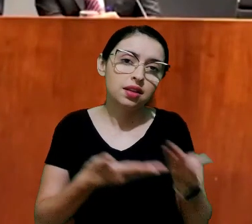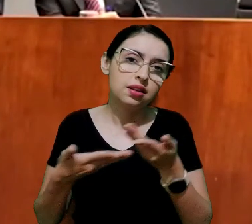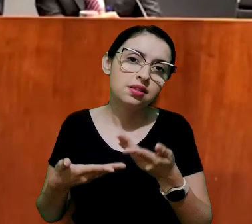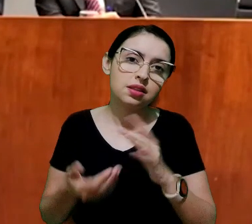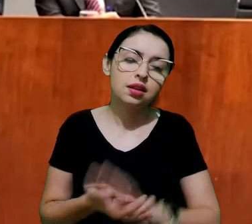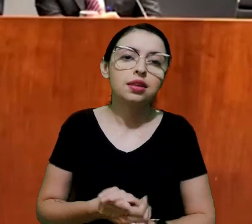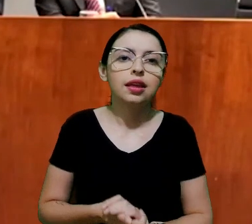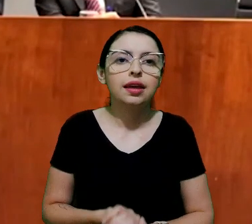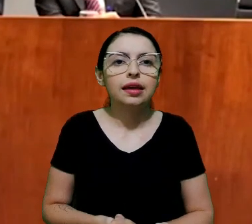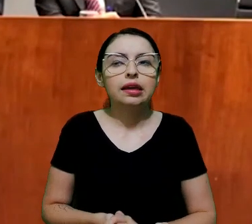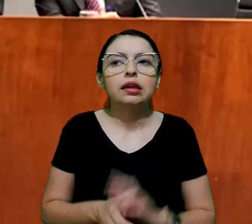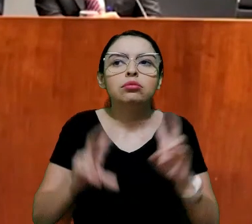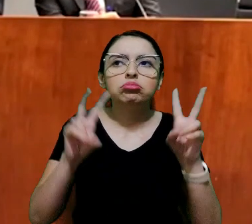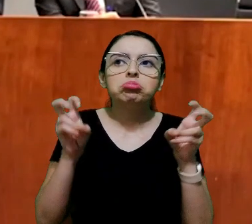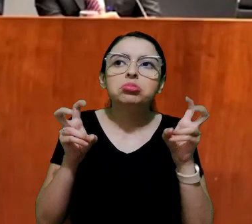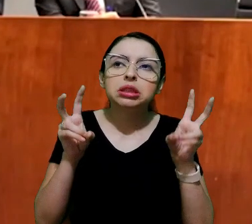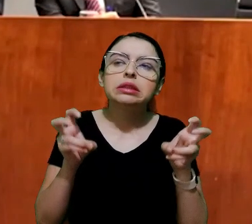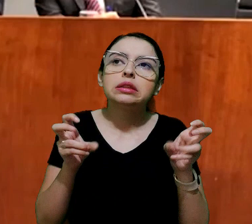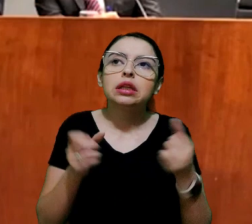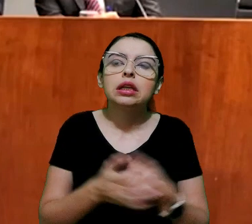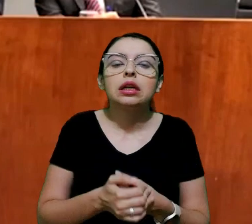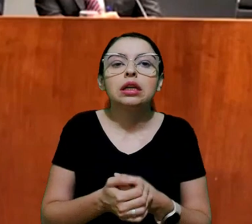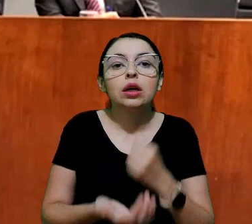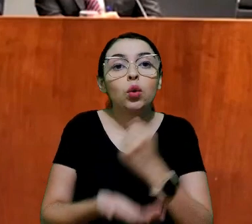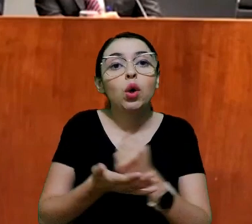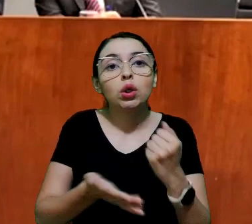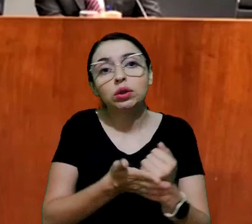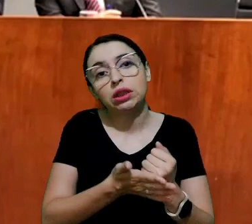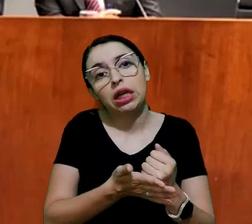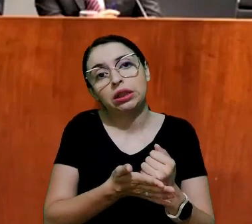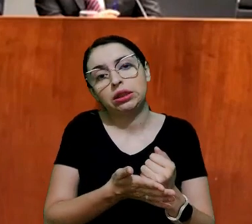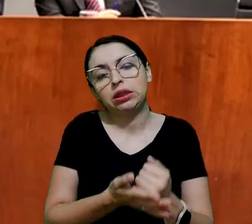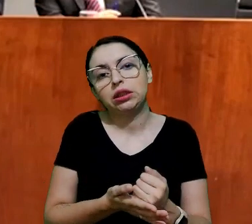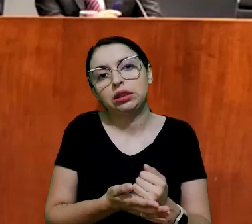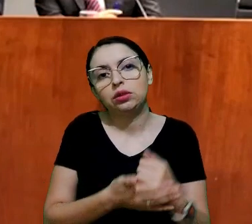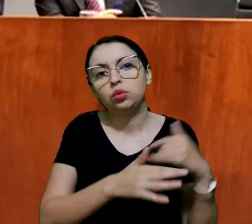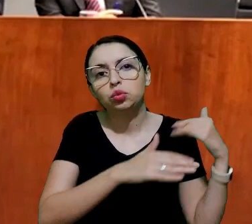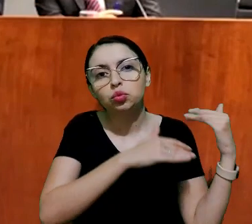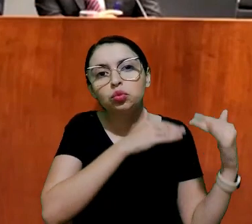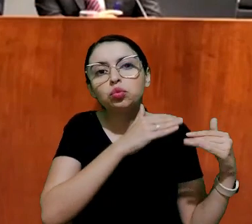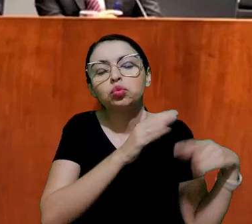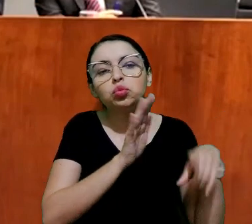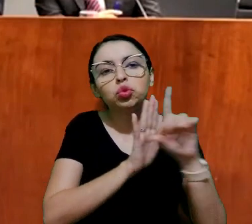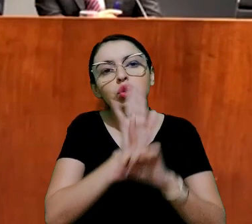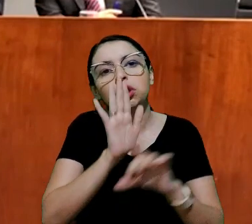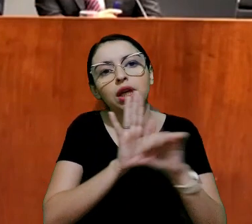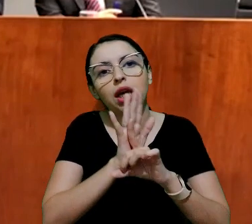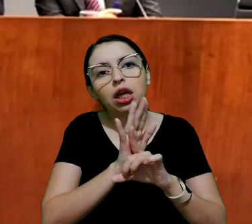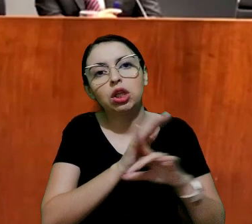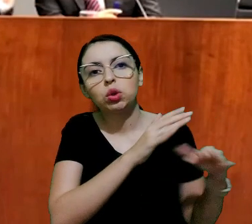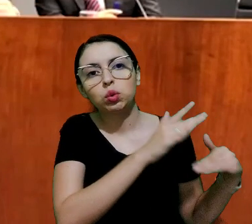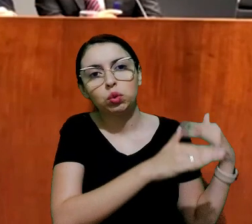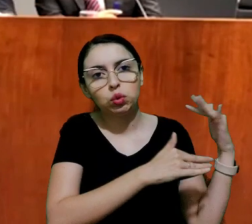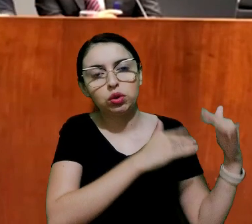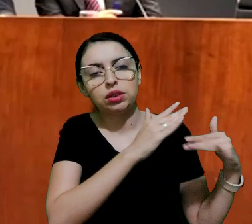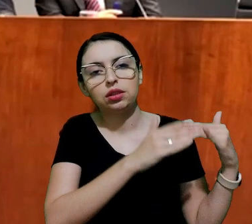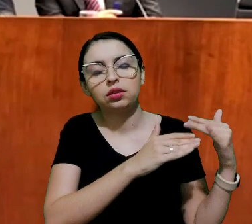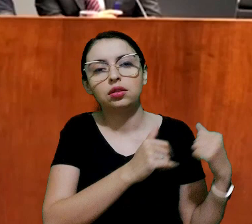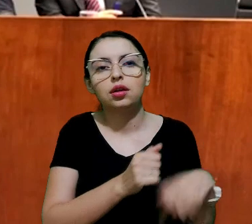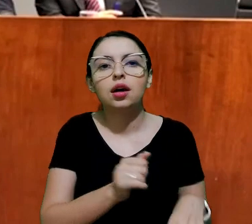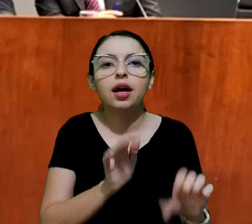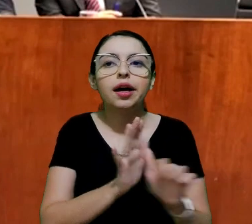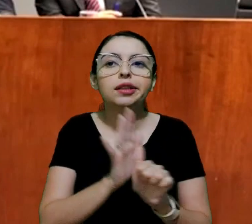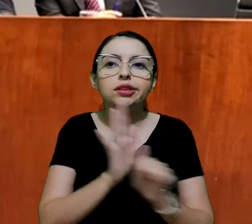dessa tendência à contratualização do direito sucessório. Embora, pelo 426, eu também concordo